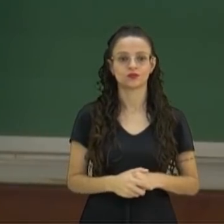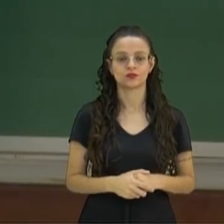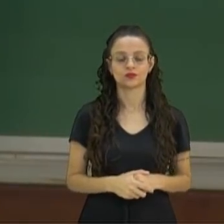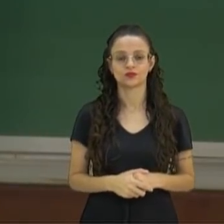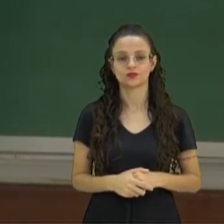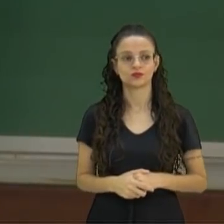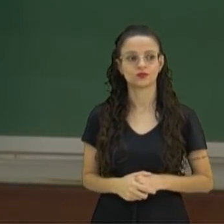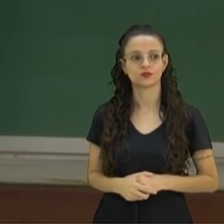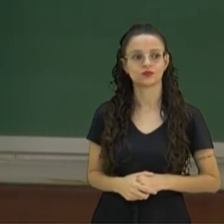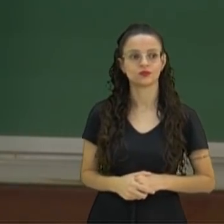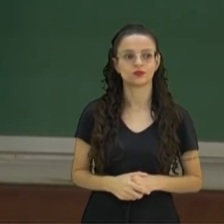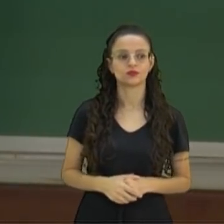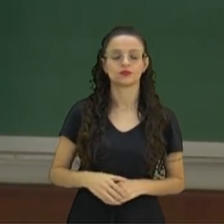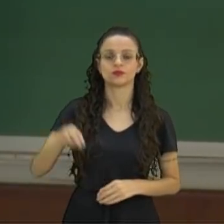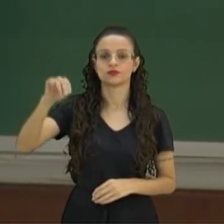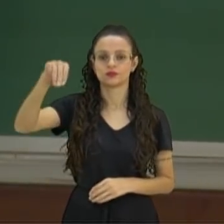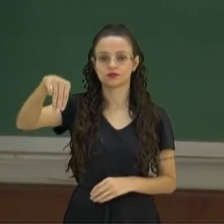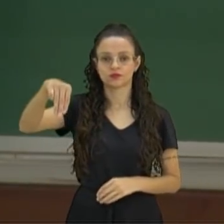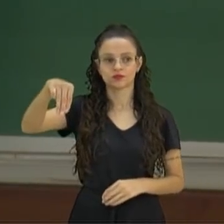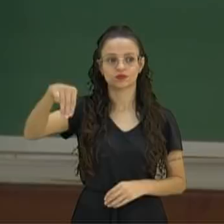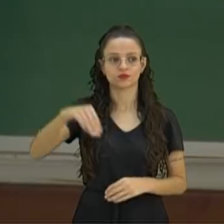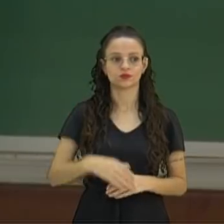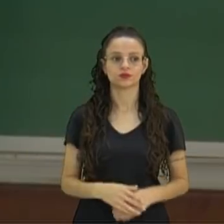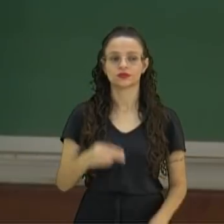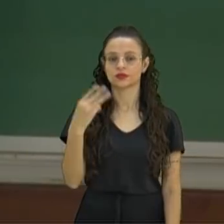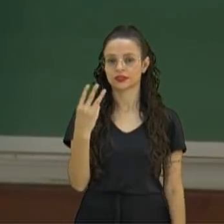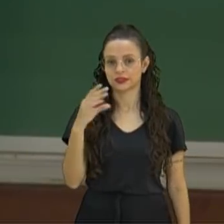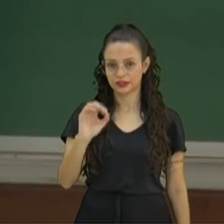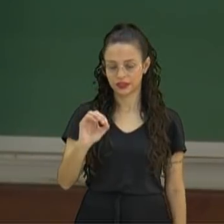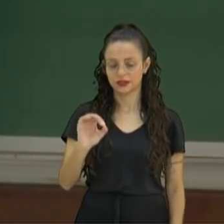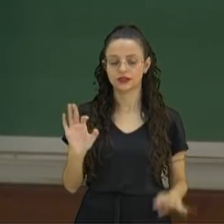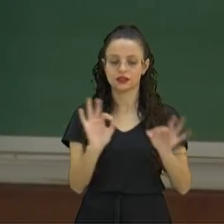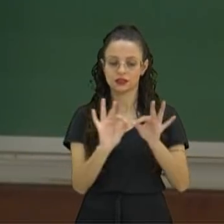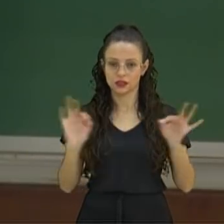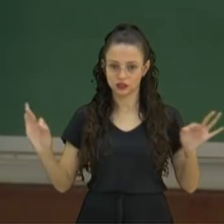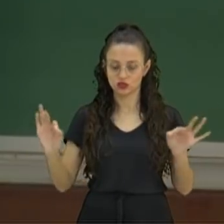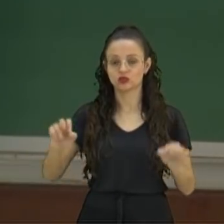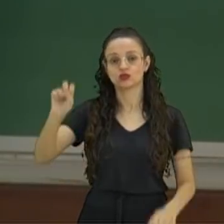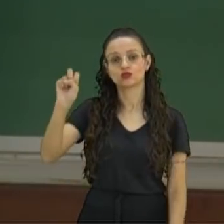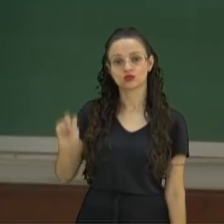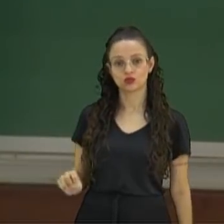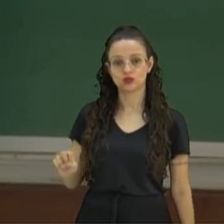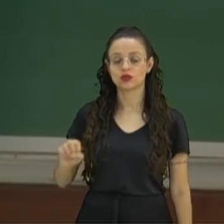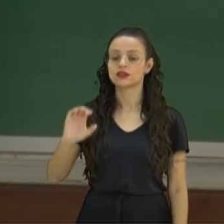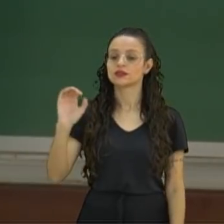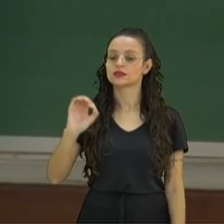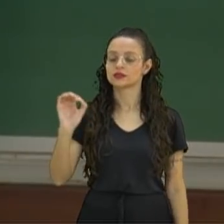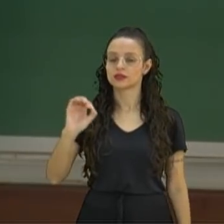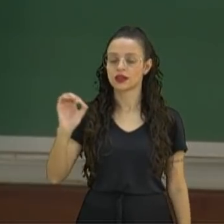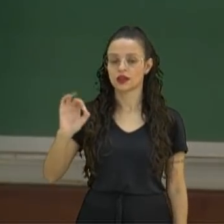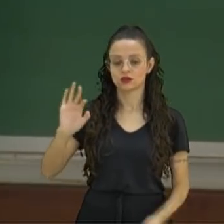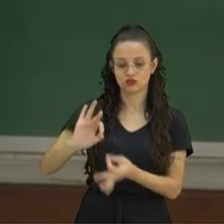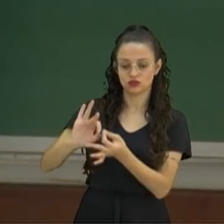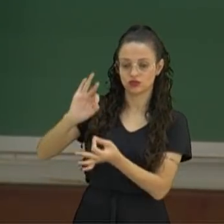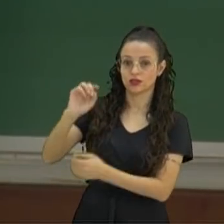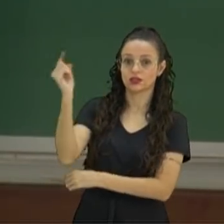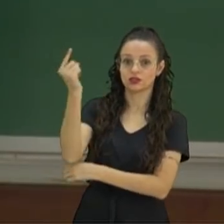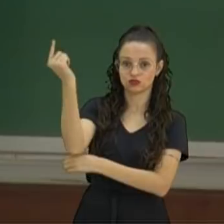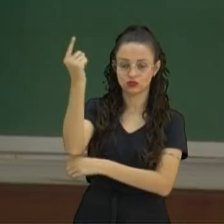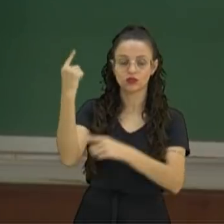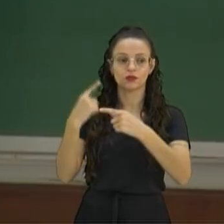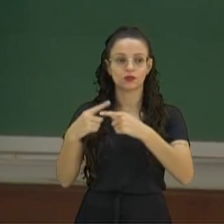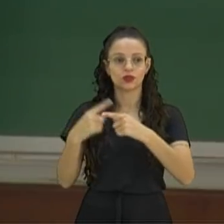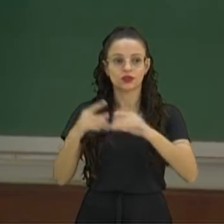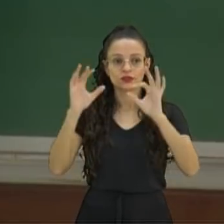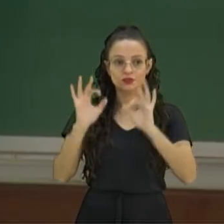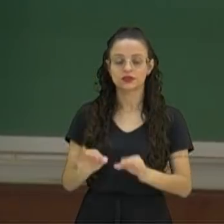marca o zero, tá? Aí o M ali está 30 graus de latitude sul e 0 graus de longitude, porque ele está